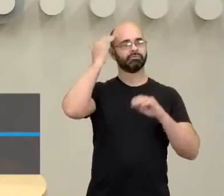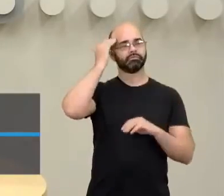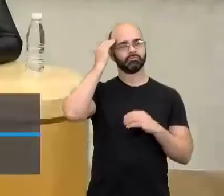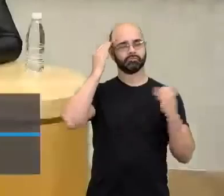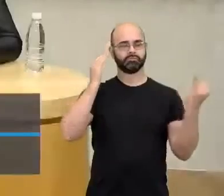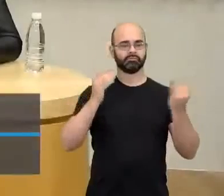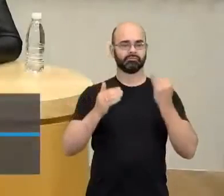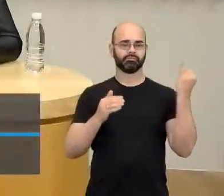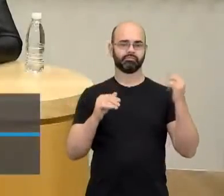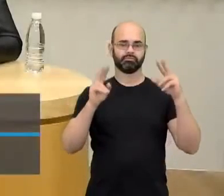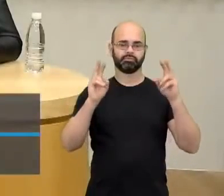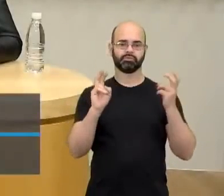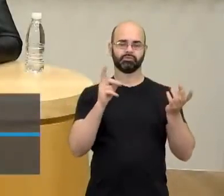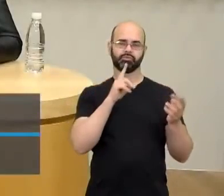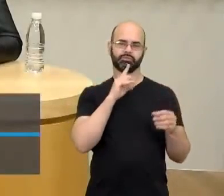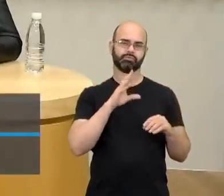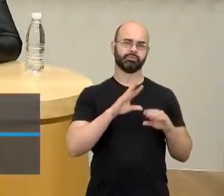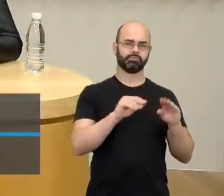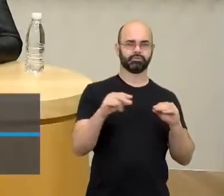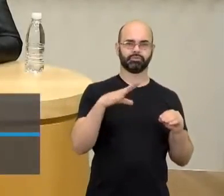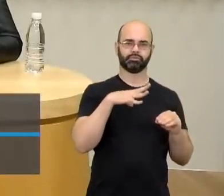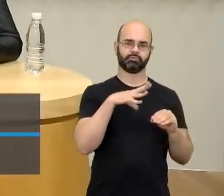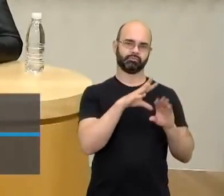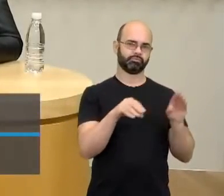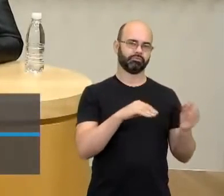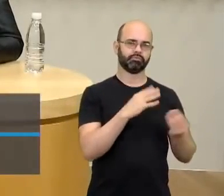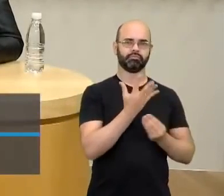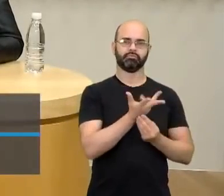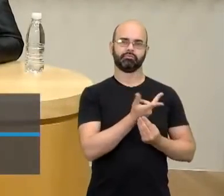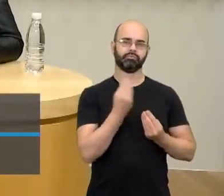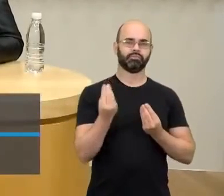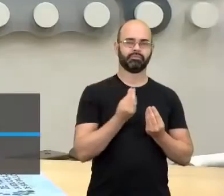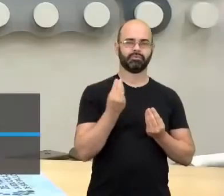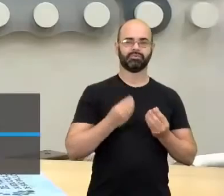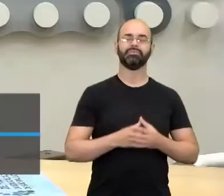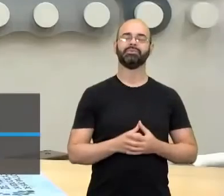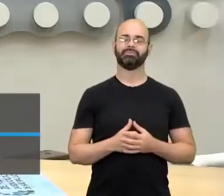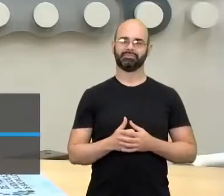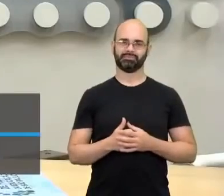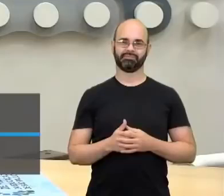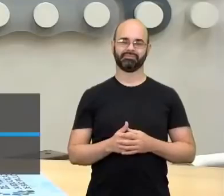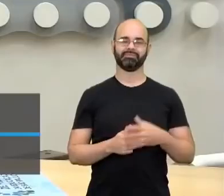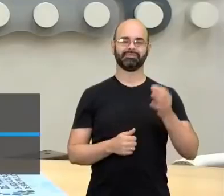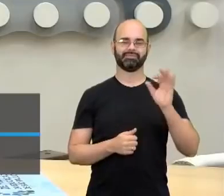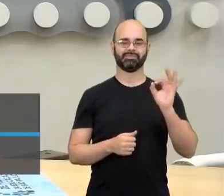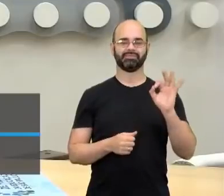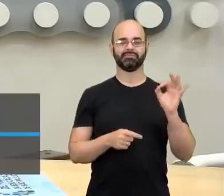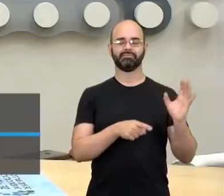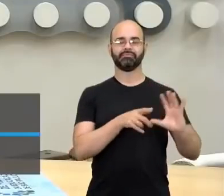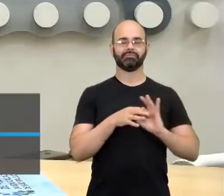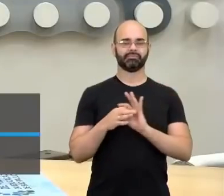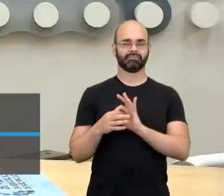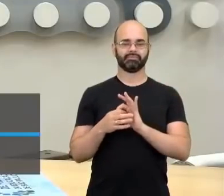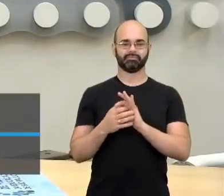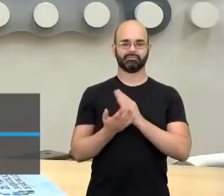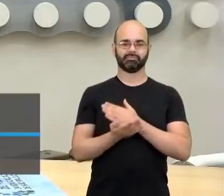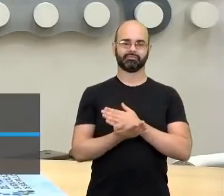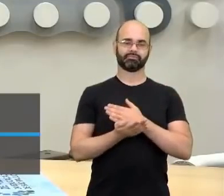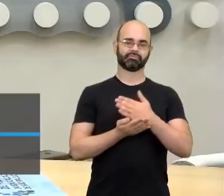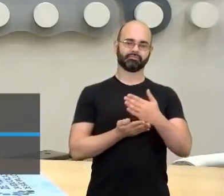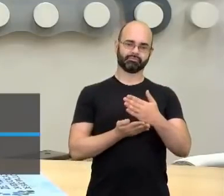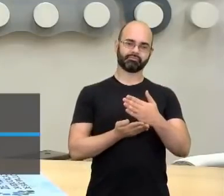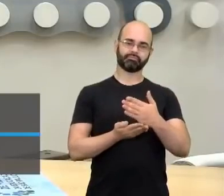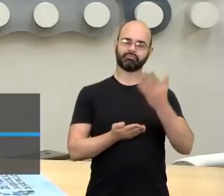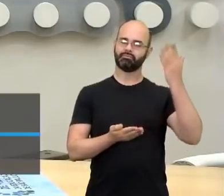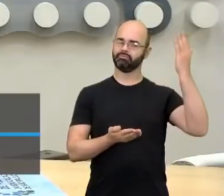essa questão da intervenção urbana, da arte urbana. Então, vamos lá. Então, para já contextualizar, eu lembro-me que na